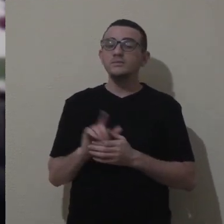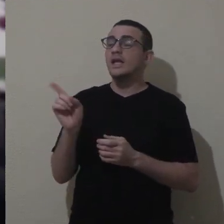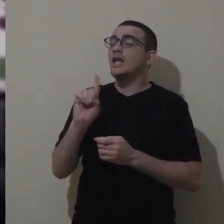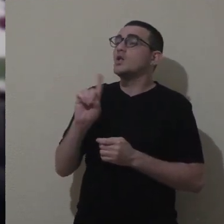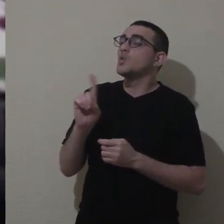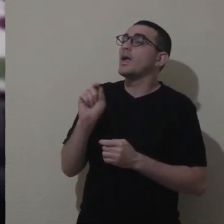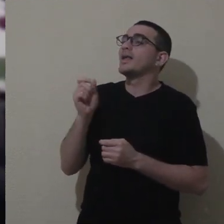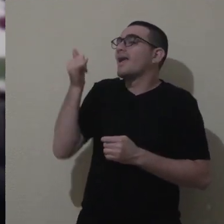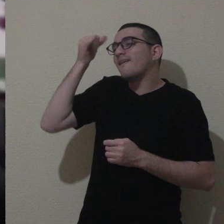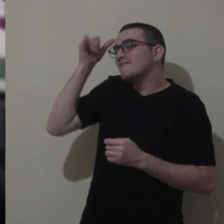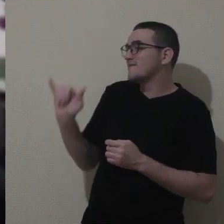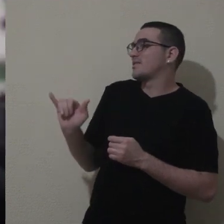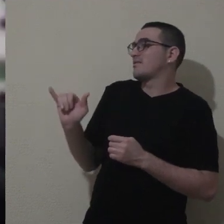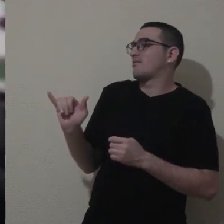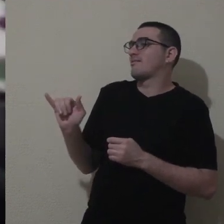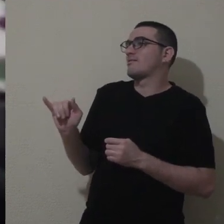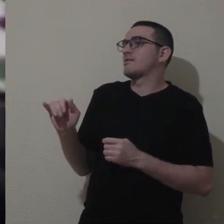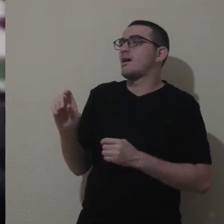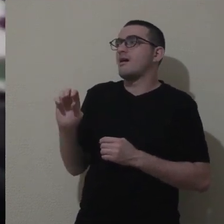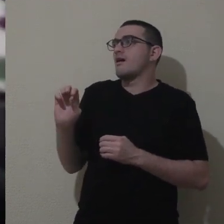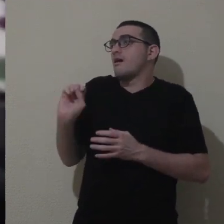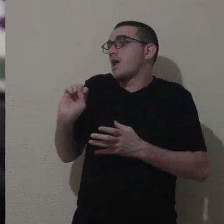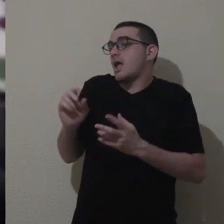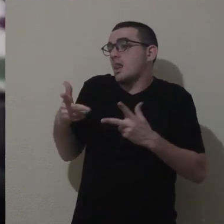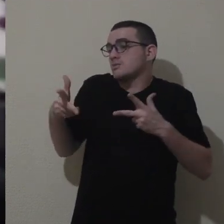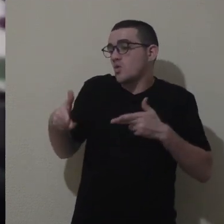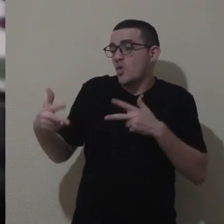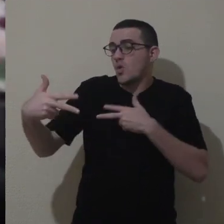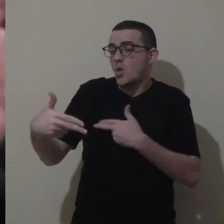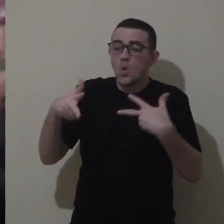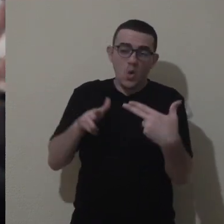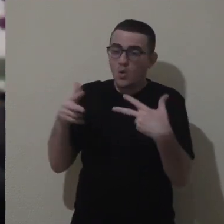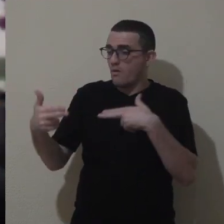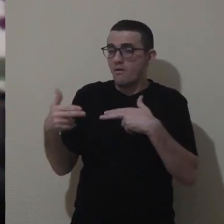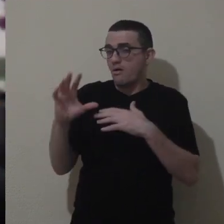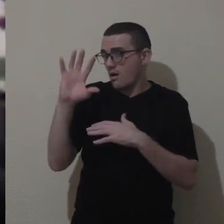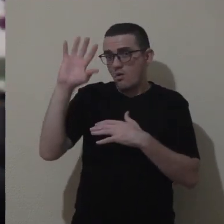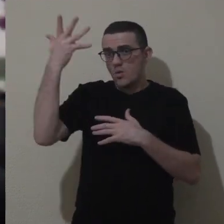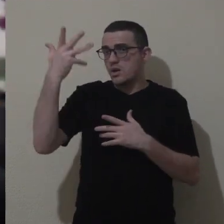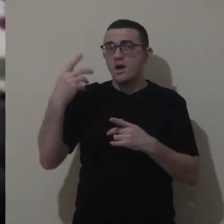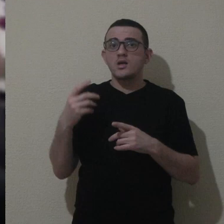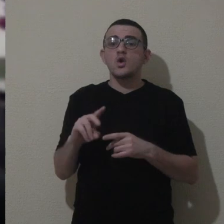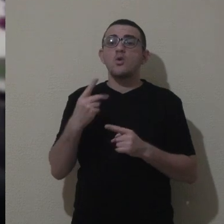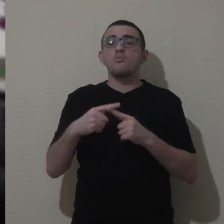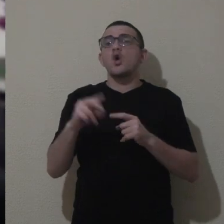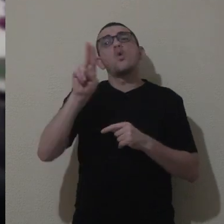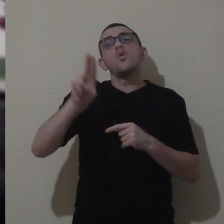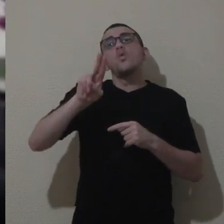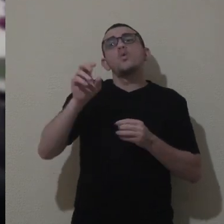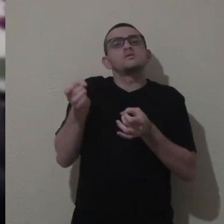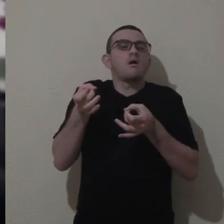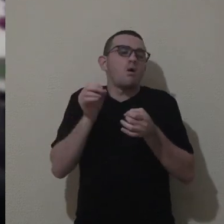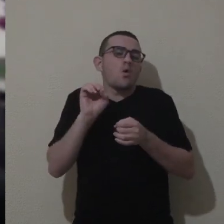Então, não é questão de inevitável, elas vão, né, sendo cortadas, que nem eu falei, ou use ou